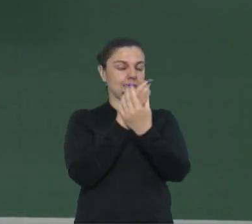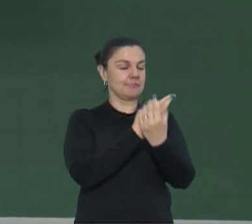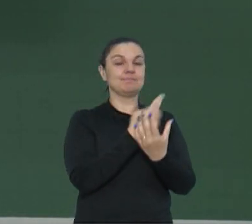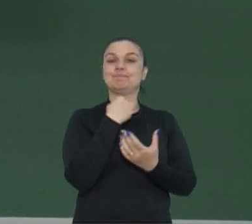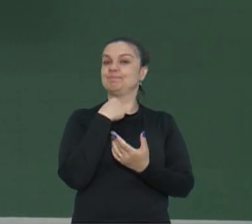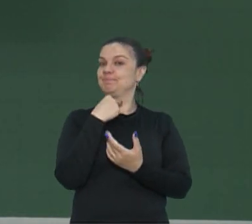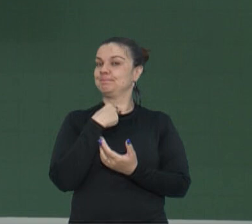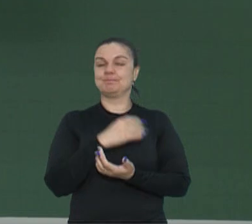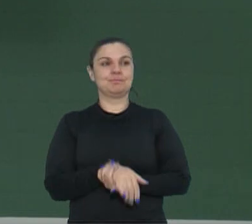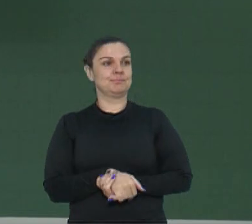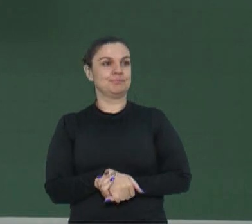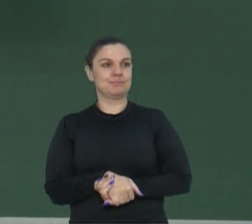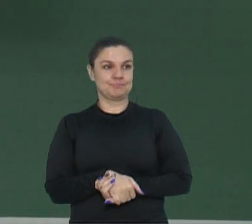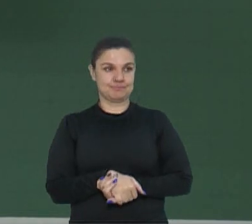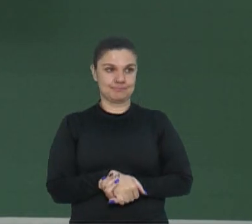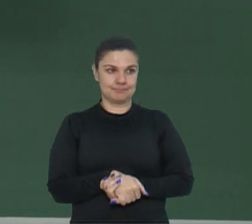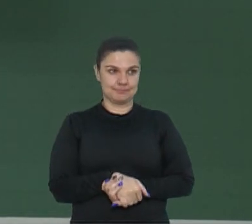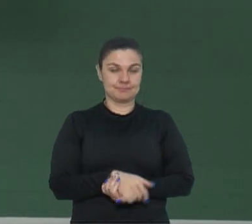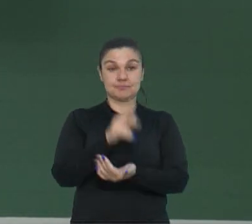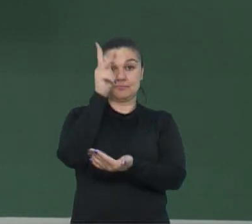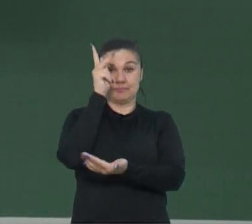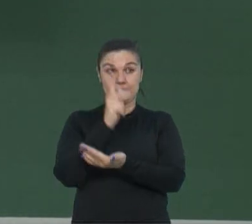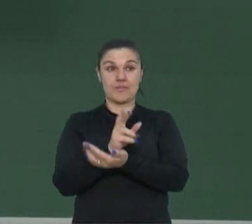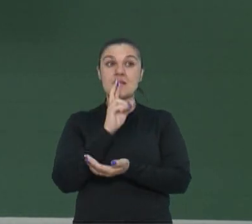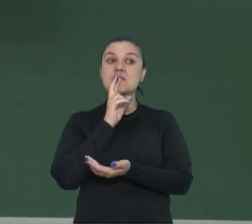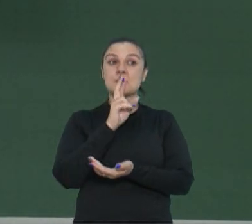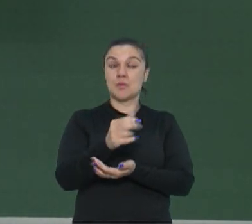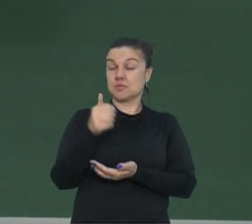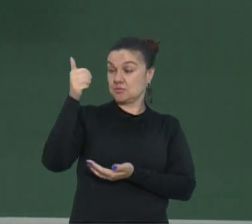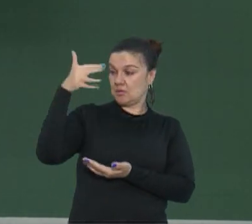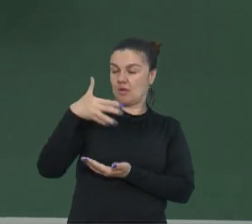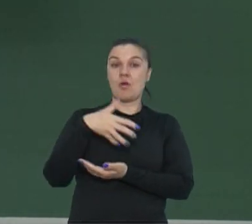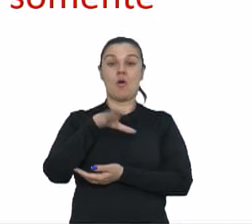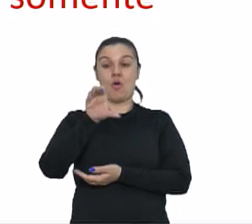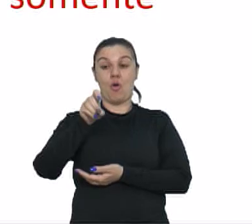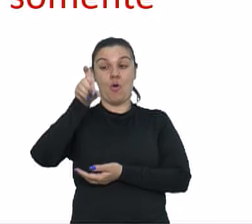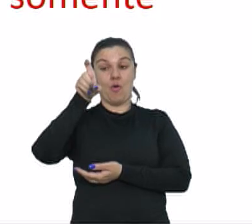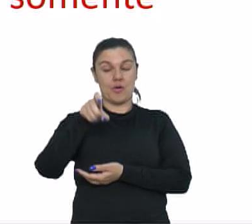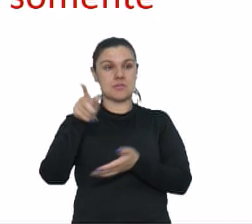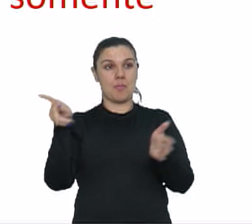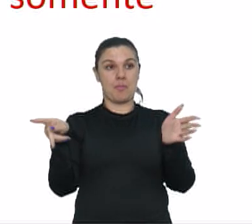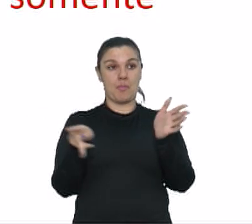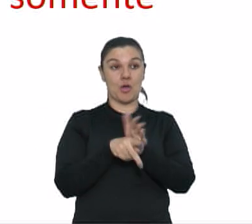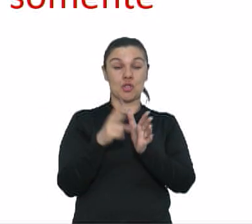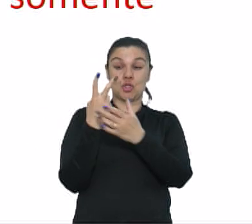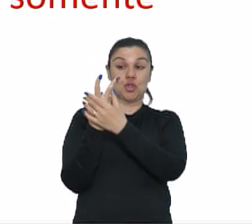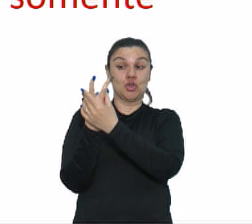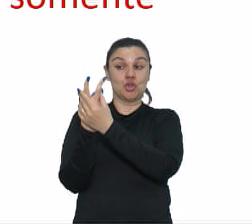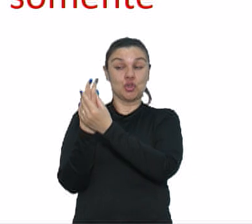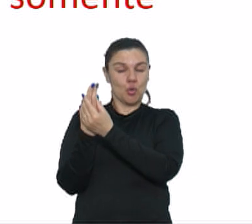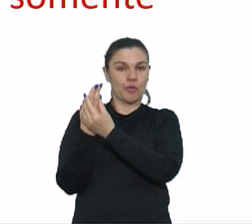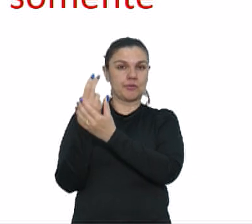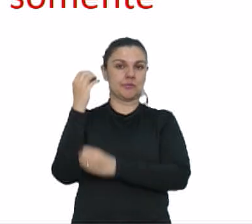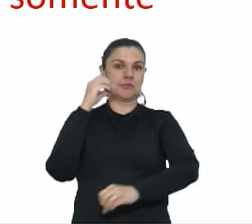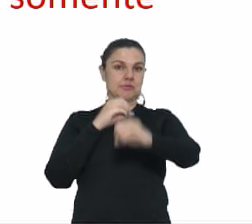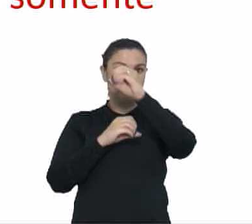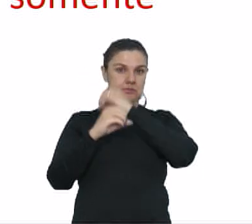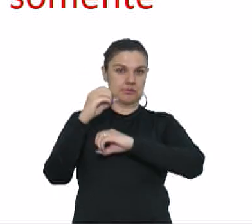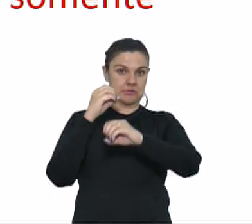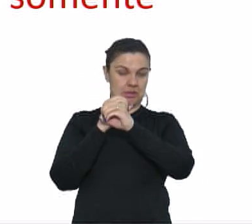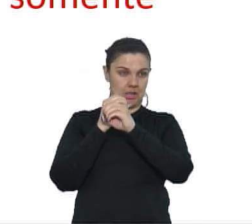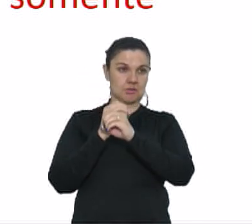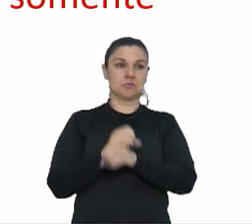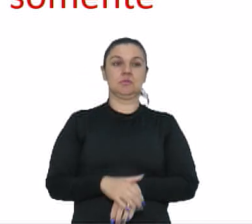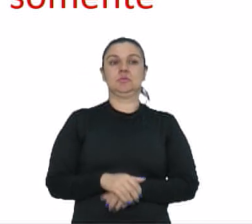elementos, complicou tudo. Como fica a resposta bacaninha? Olha lá, óxidos são compostos binários, com a presença de